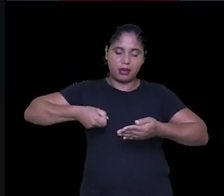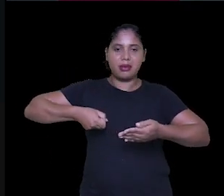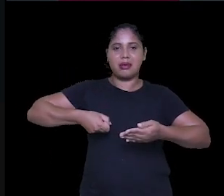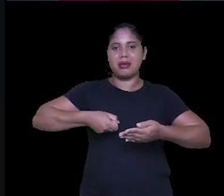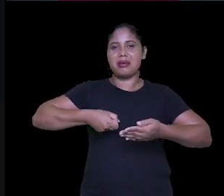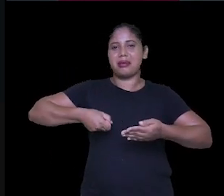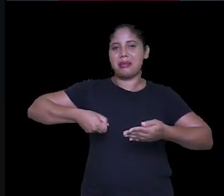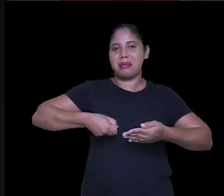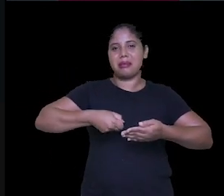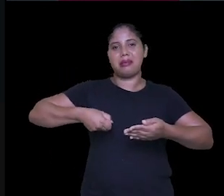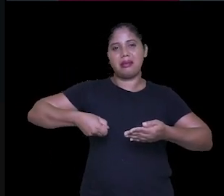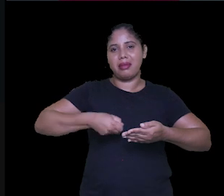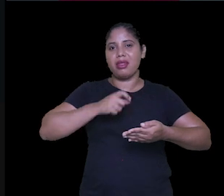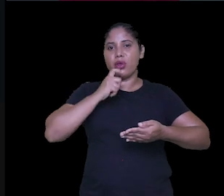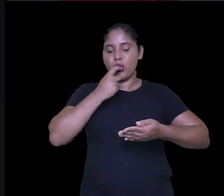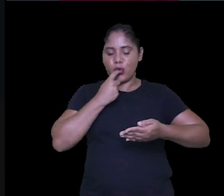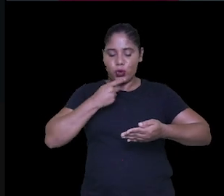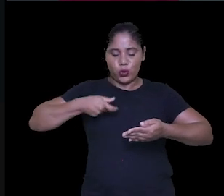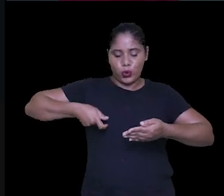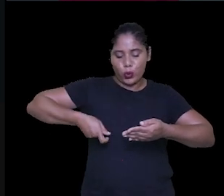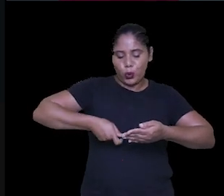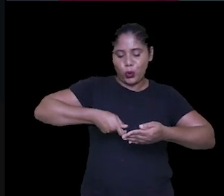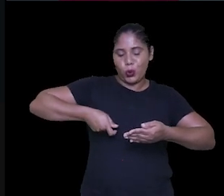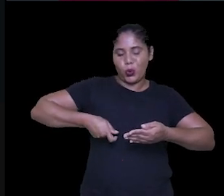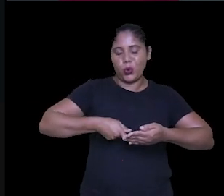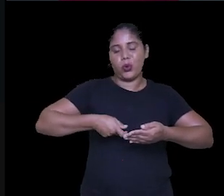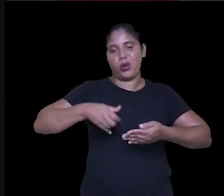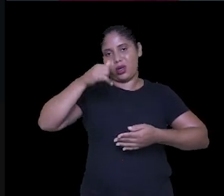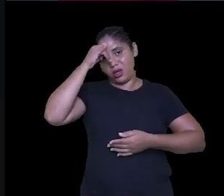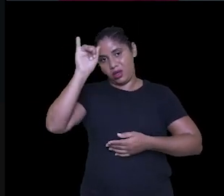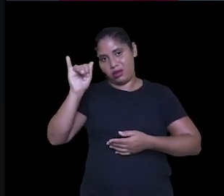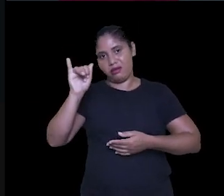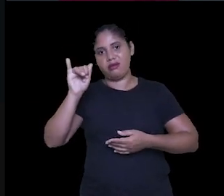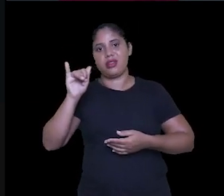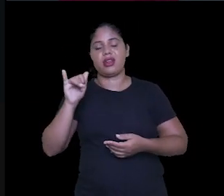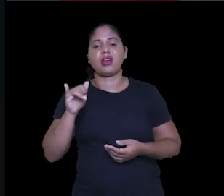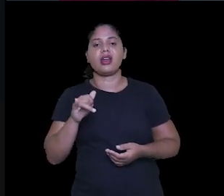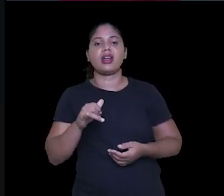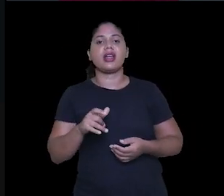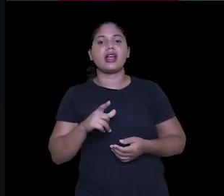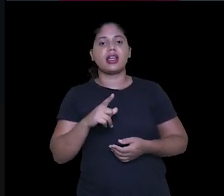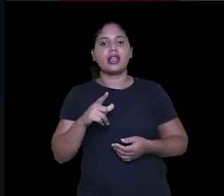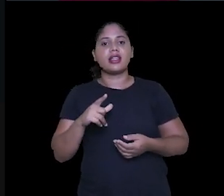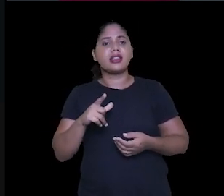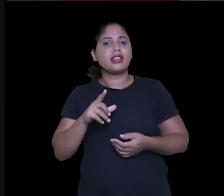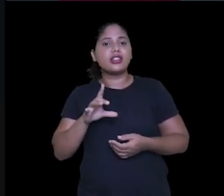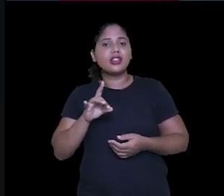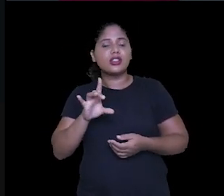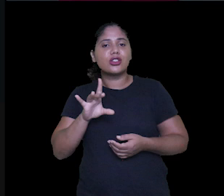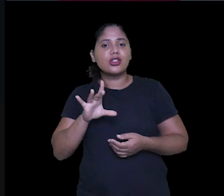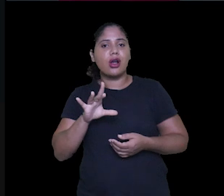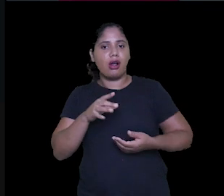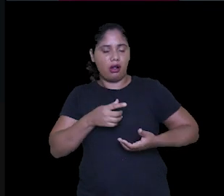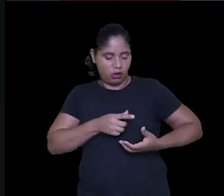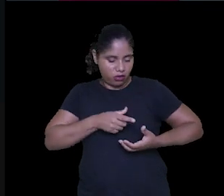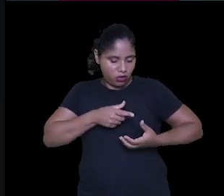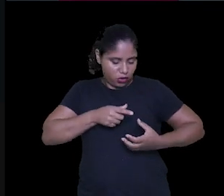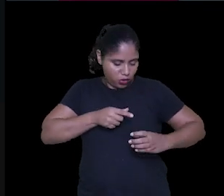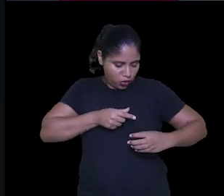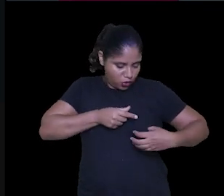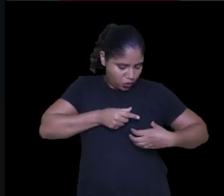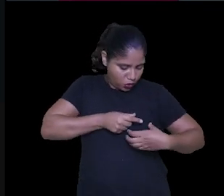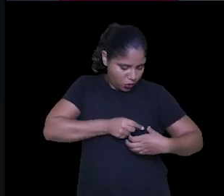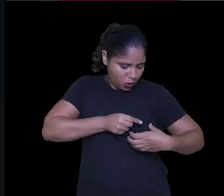com essas pessoas sobre o comportamento do recém-nascido. Eles podem variar bastante de um para outro, mas existem